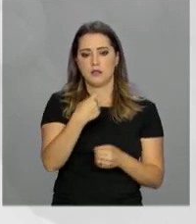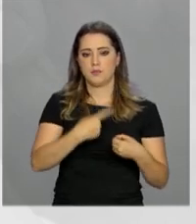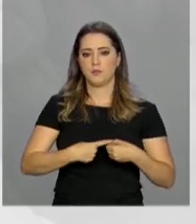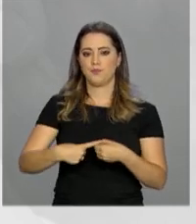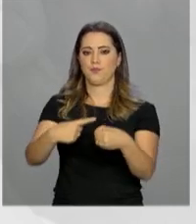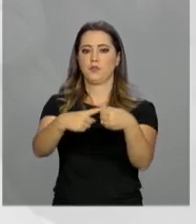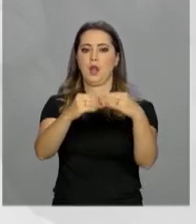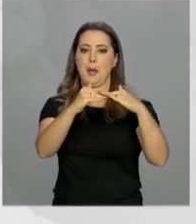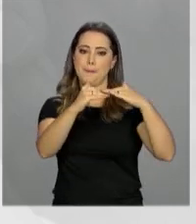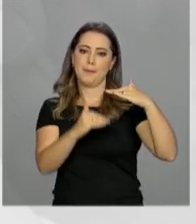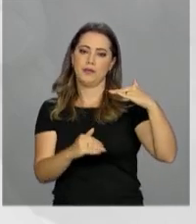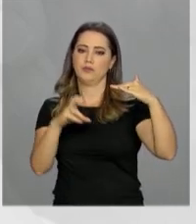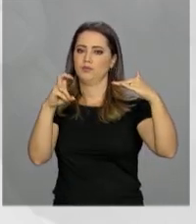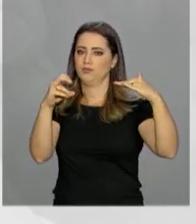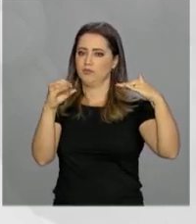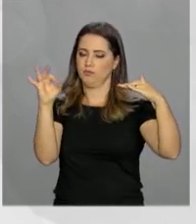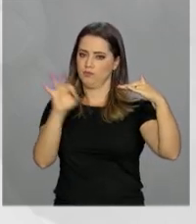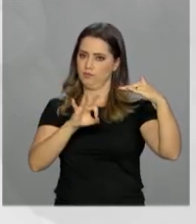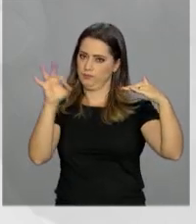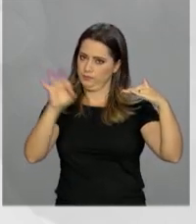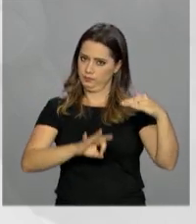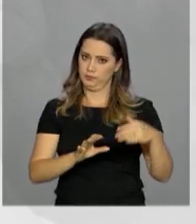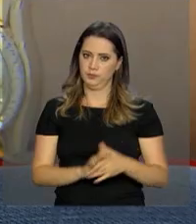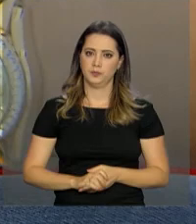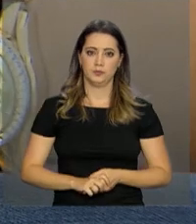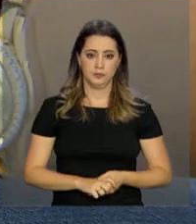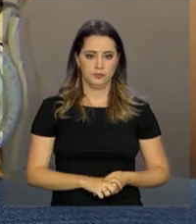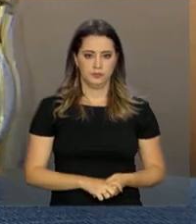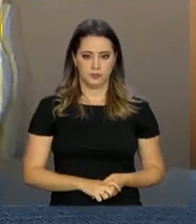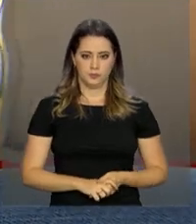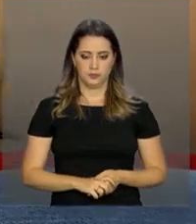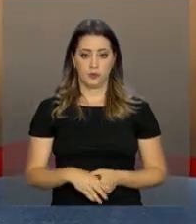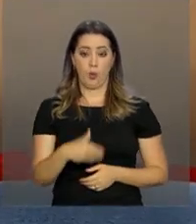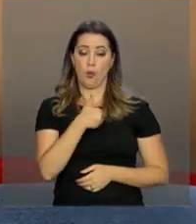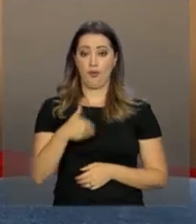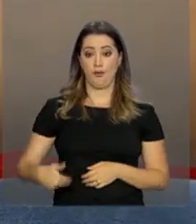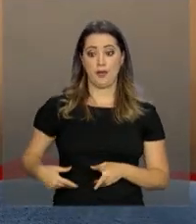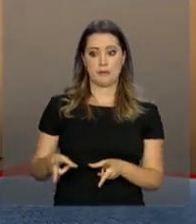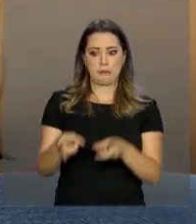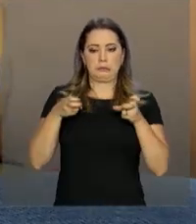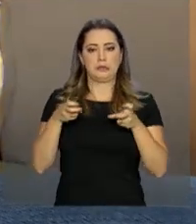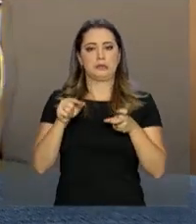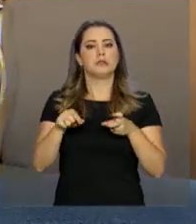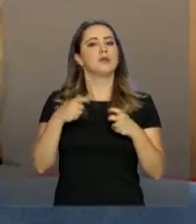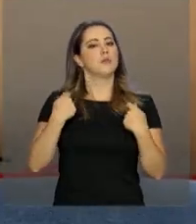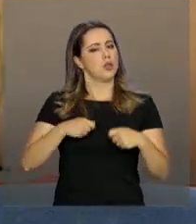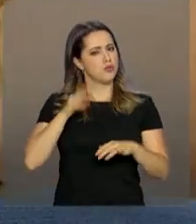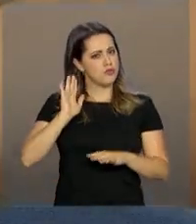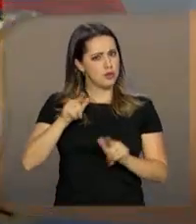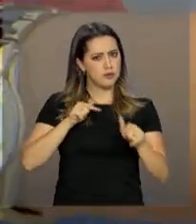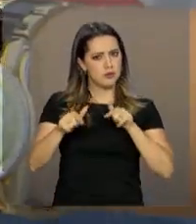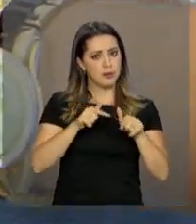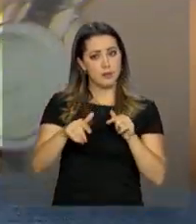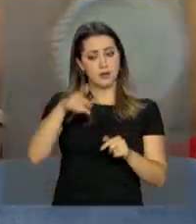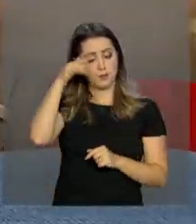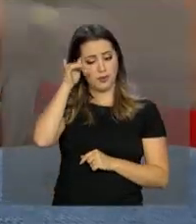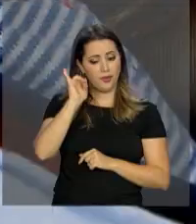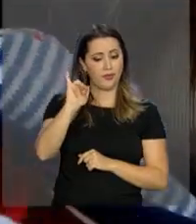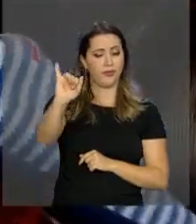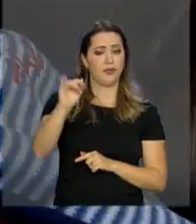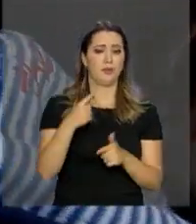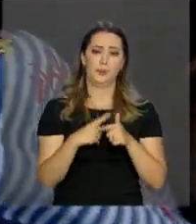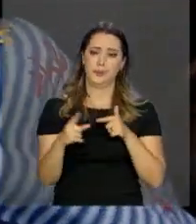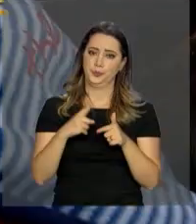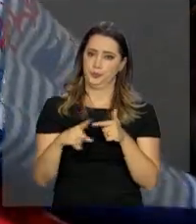vacinal abaixo dos 50% o governo identificou e tem trabalhado contra algumas das causas